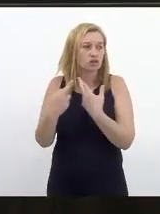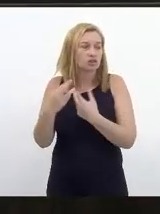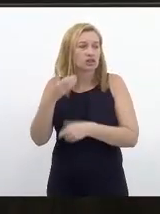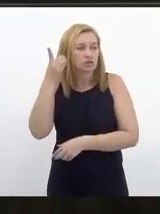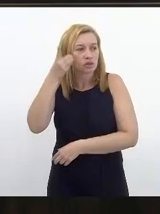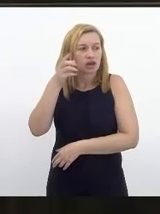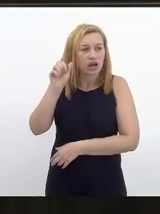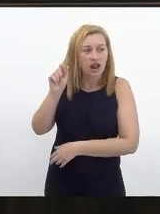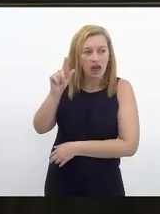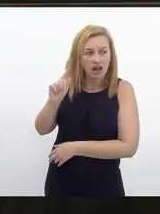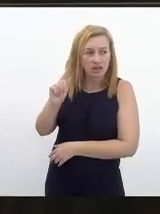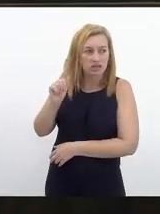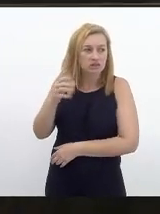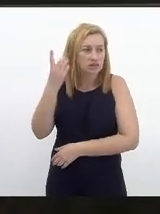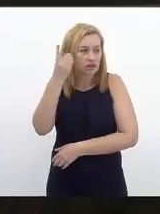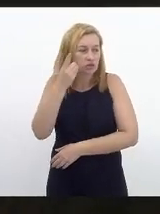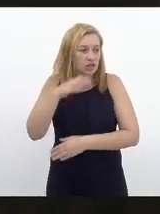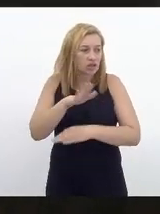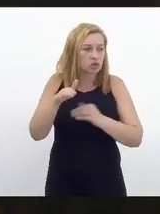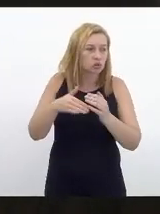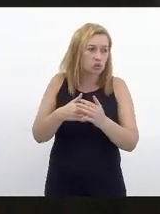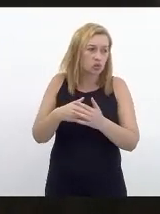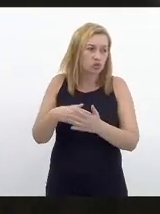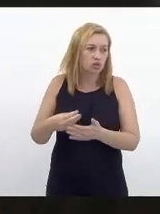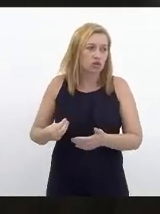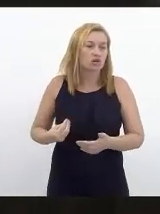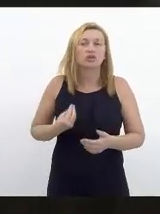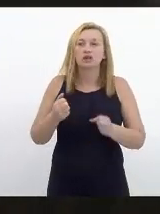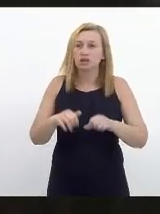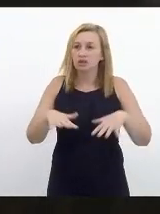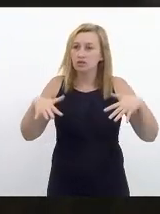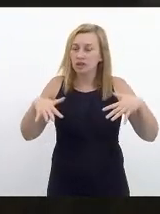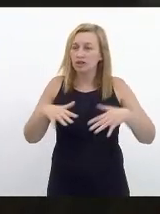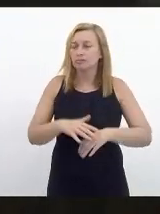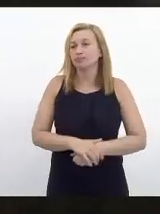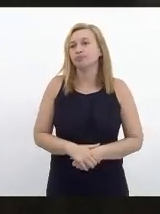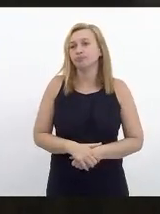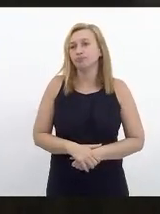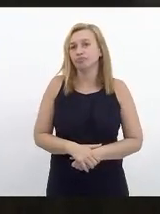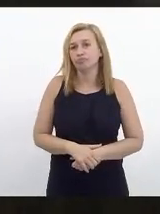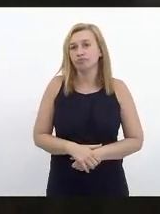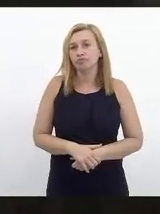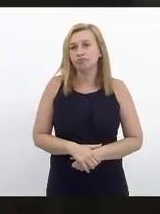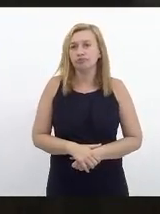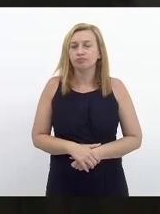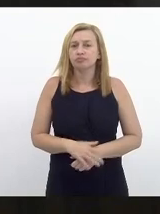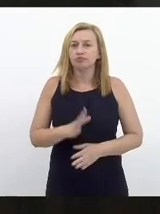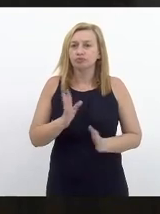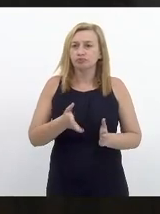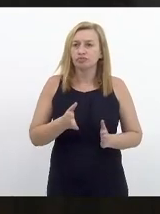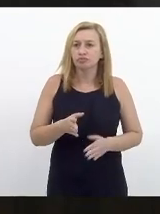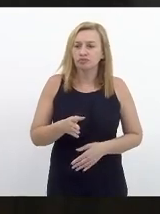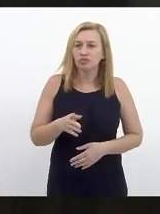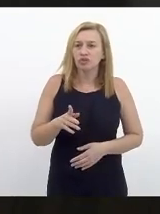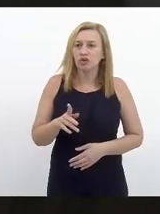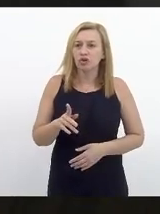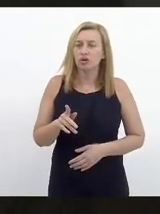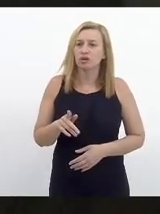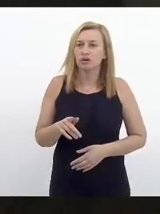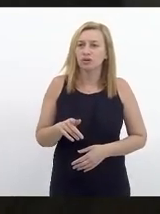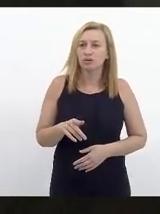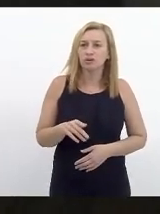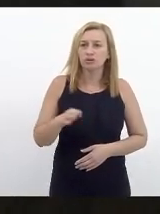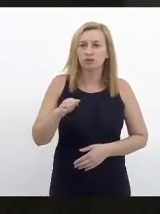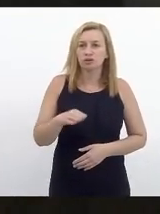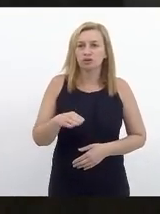Alana, deputados e deputadas ainda presentes nesse plenário. Eu estive no quartel hoje, quartel central, com o